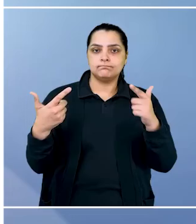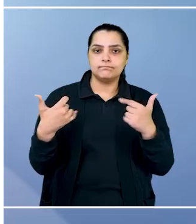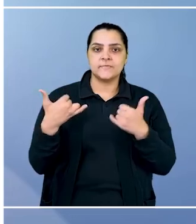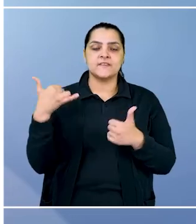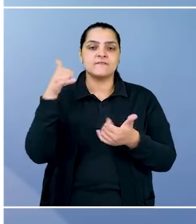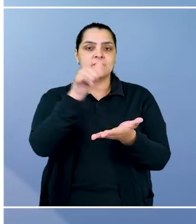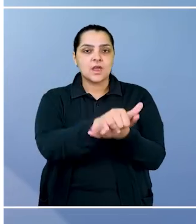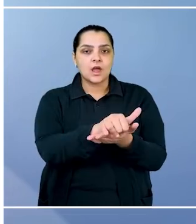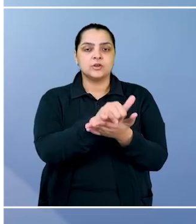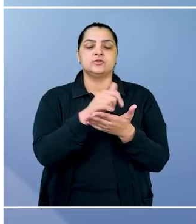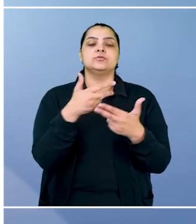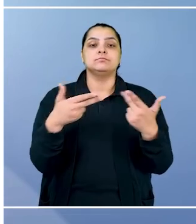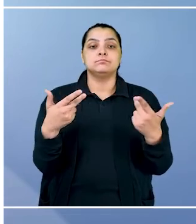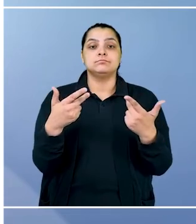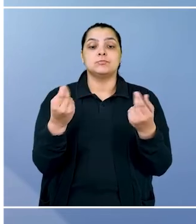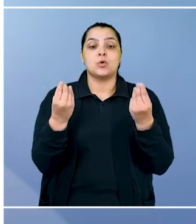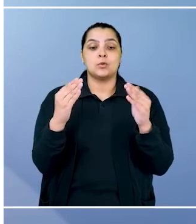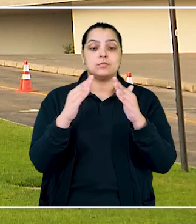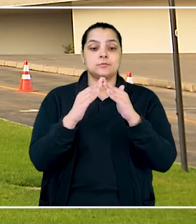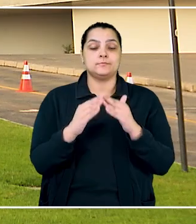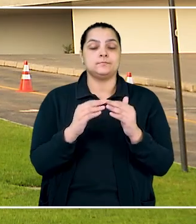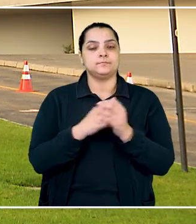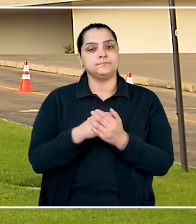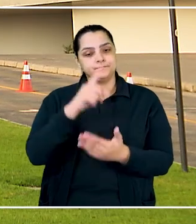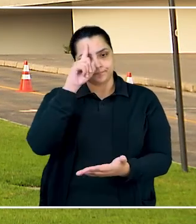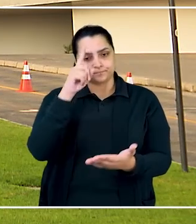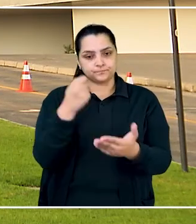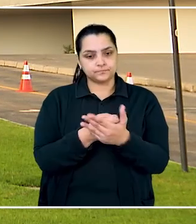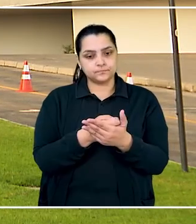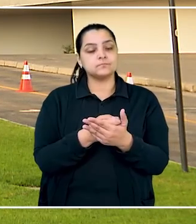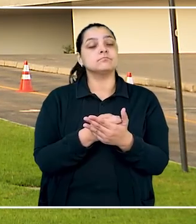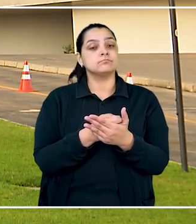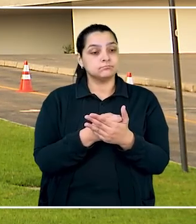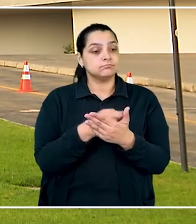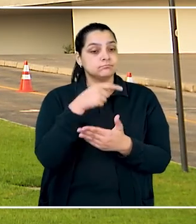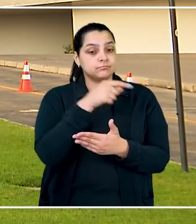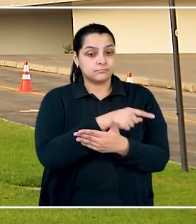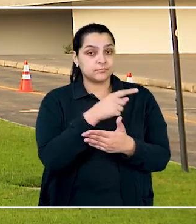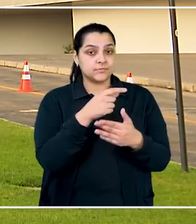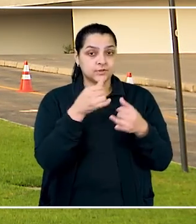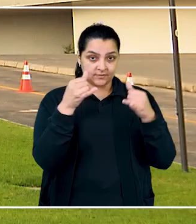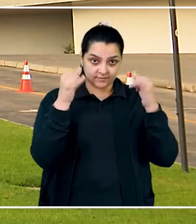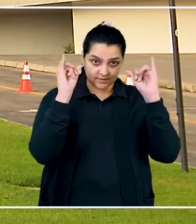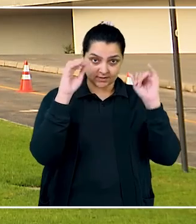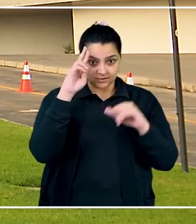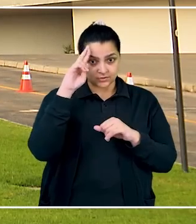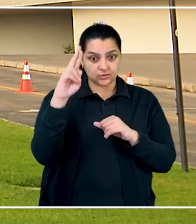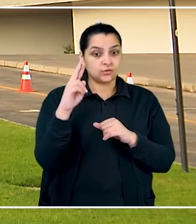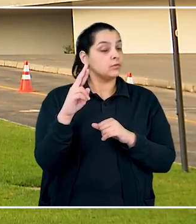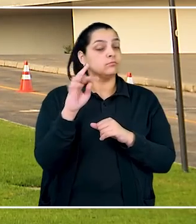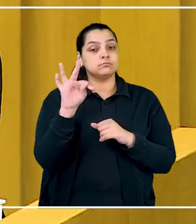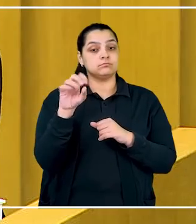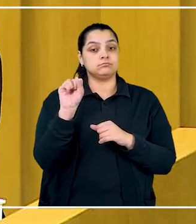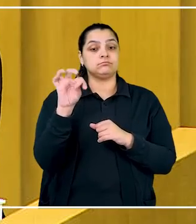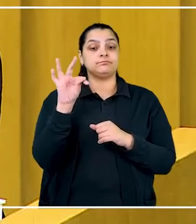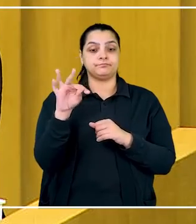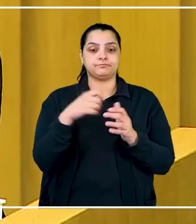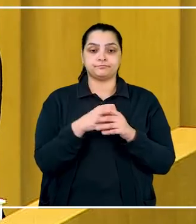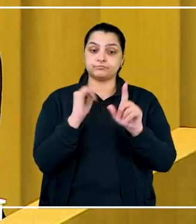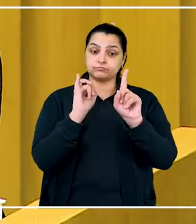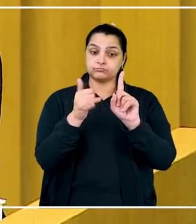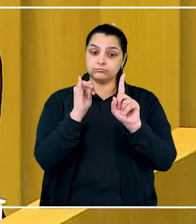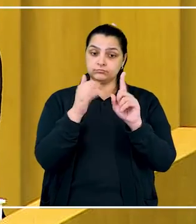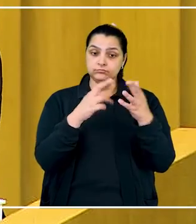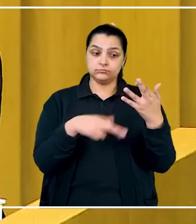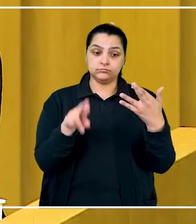de viagem, alimentação e estada. Da decisão, o empreiteiro recorreu ao Tribunal Superior do Trabalho. O